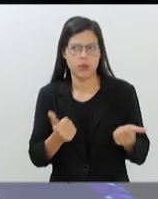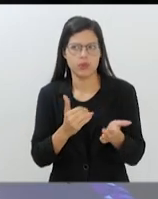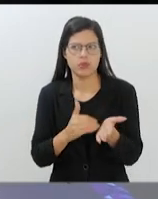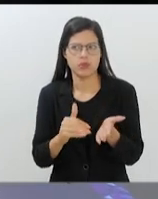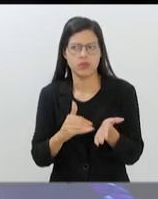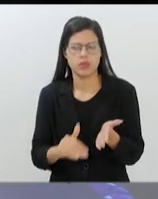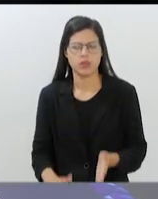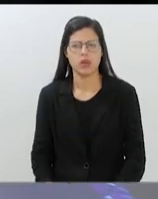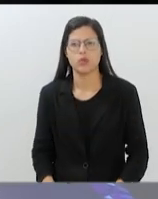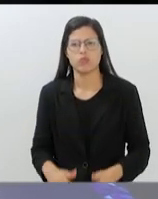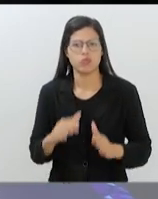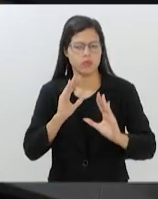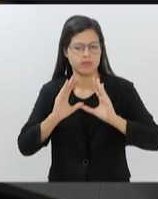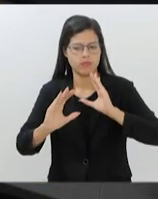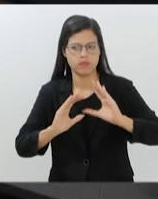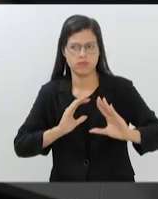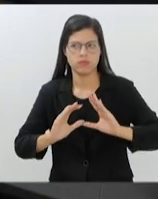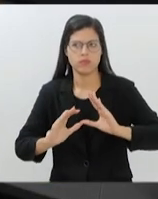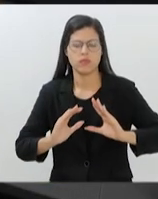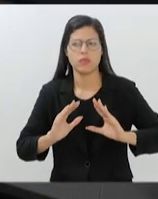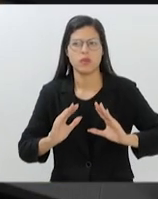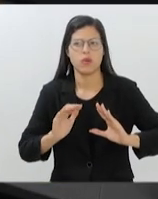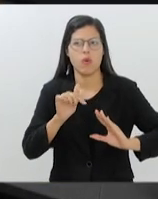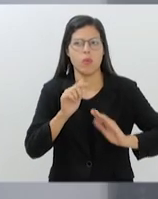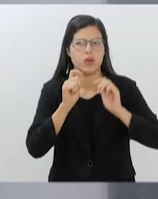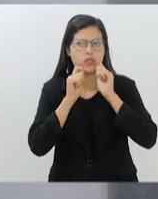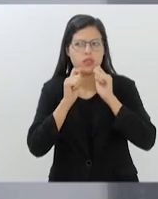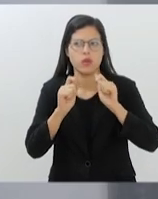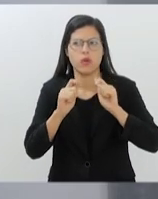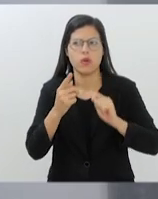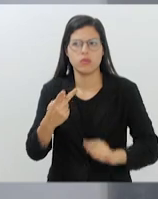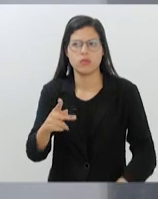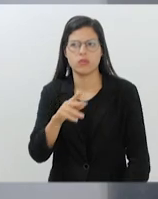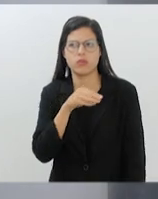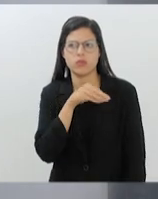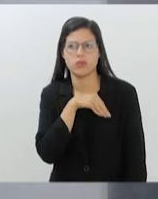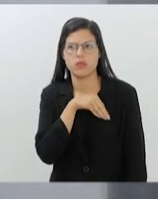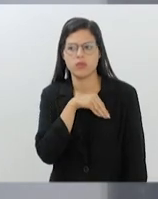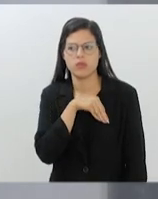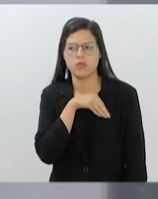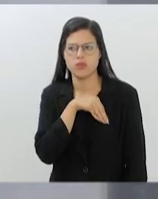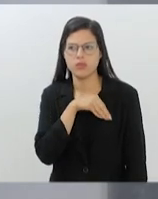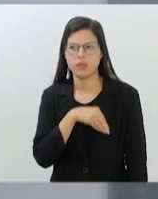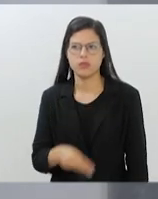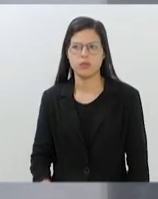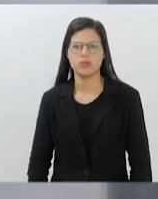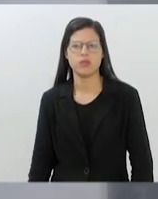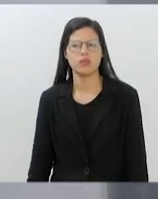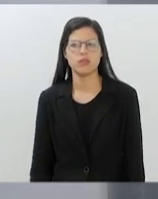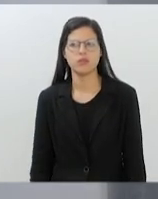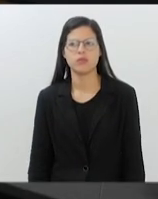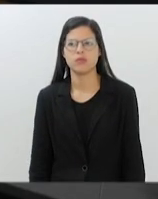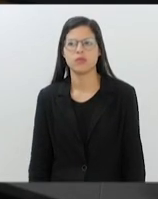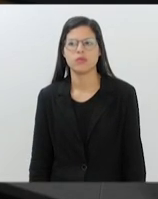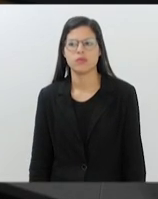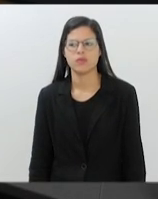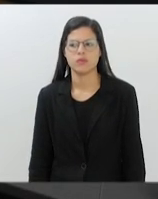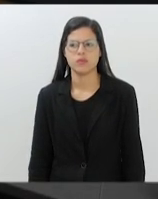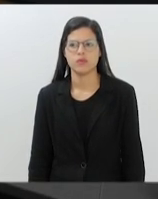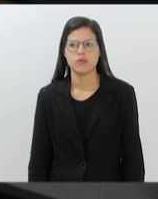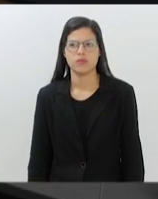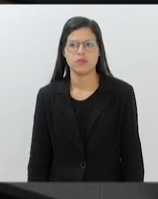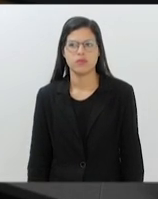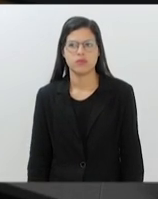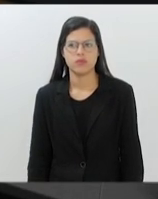assessor no cargo anterior que o senhor exercia qual era o salário que o senhor recebia bruto acho que